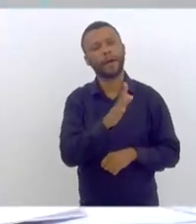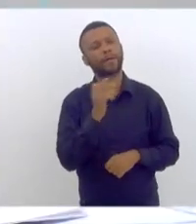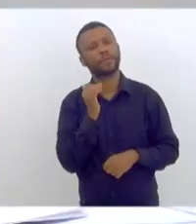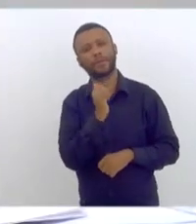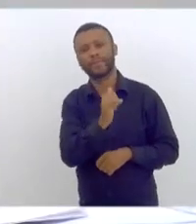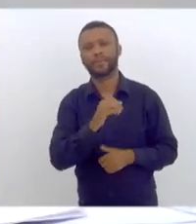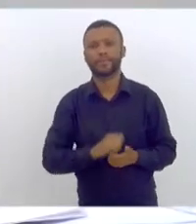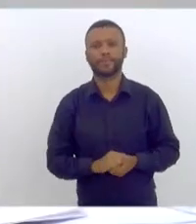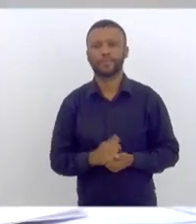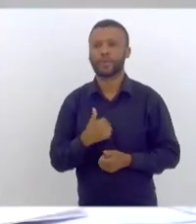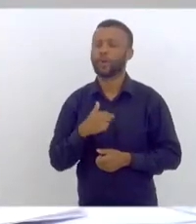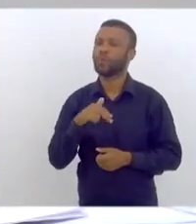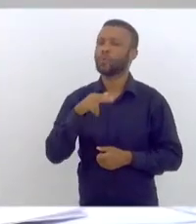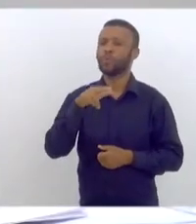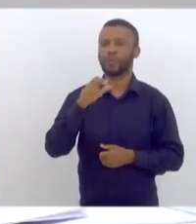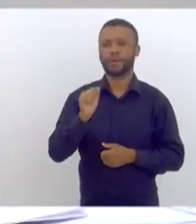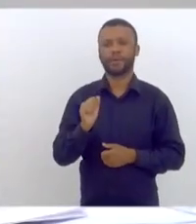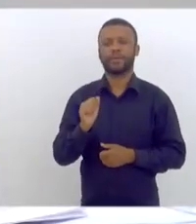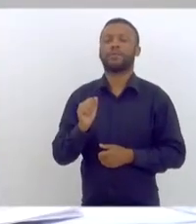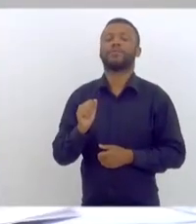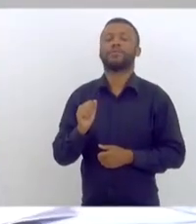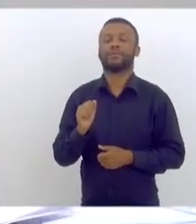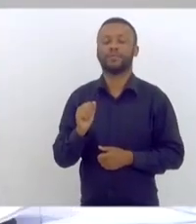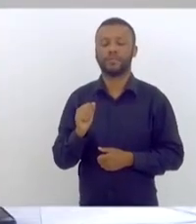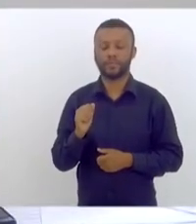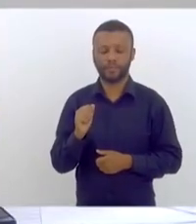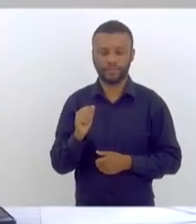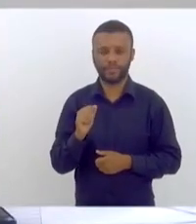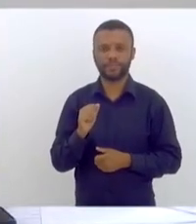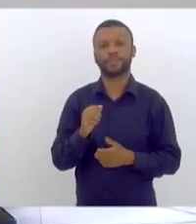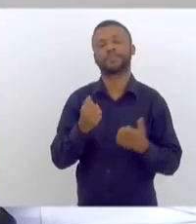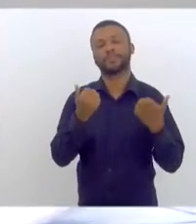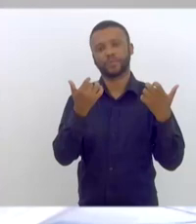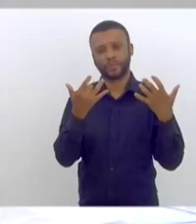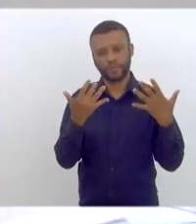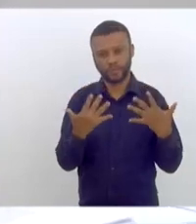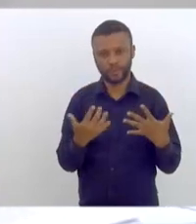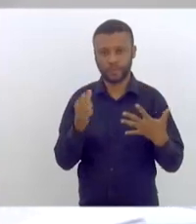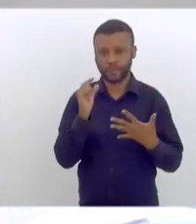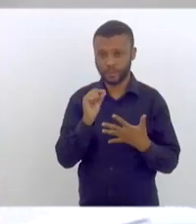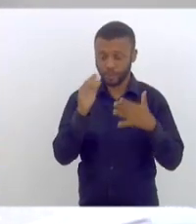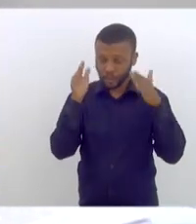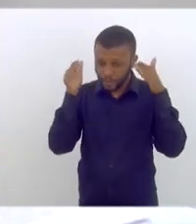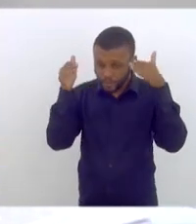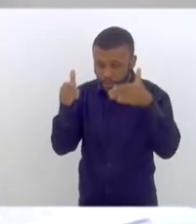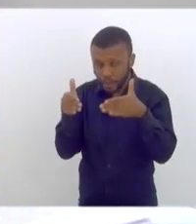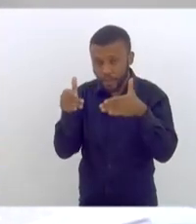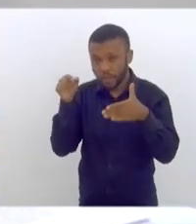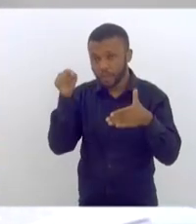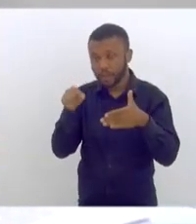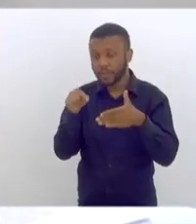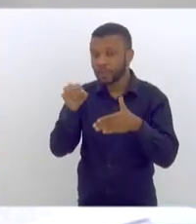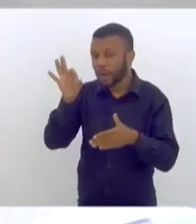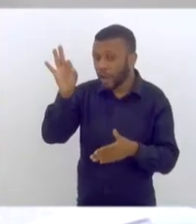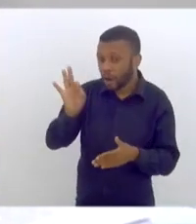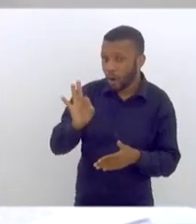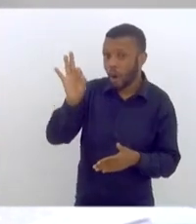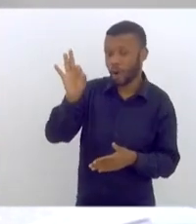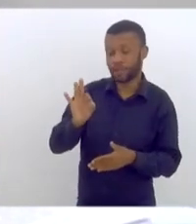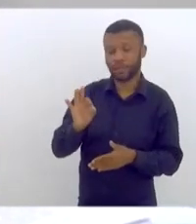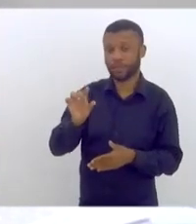eu jamais aqui eu falei para esse caso específico em cota de recursos